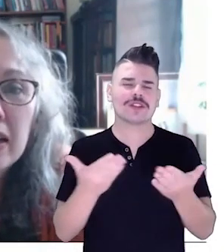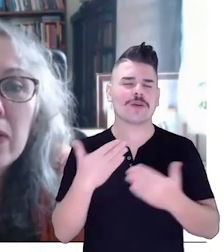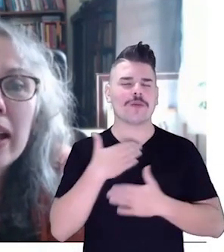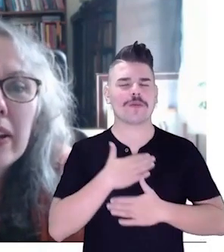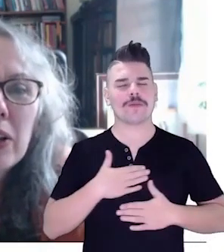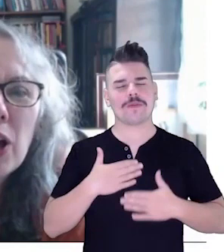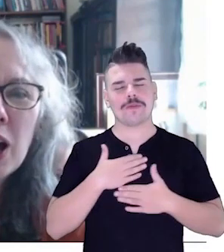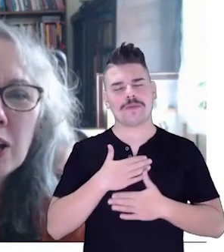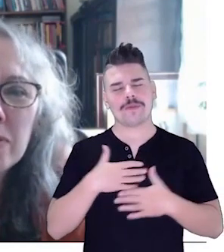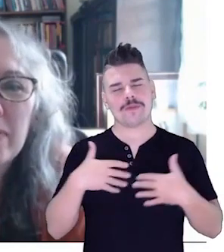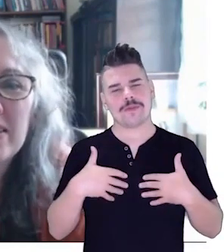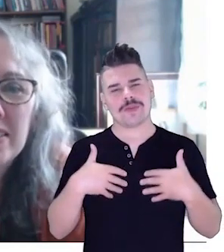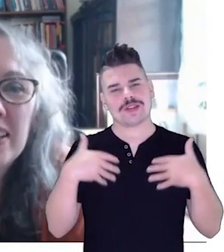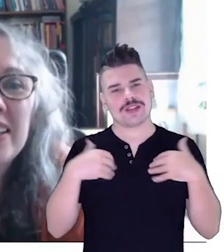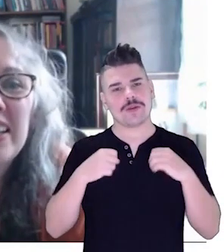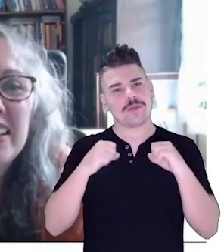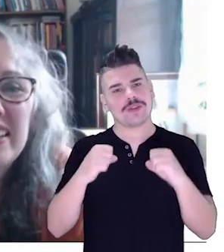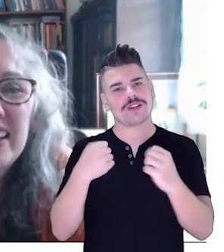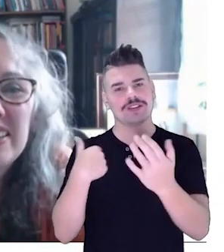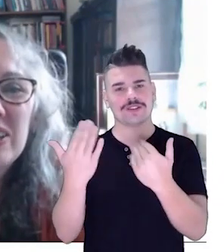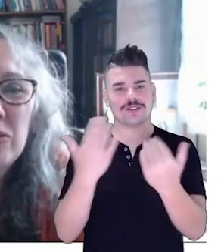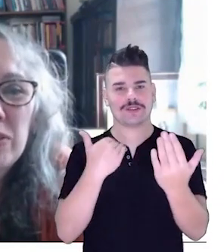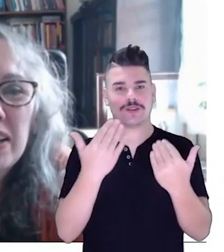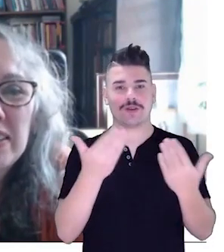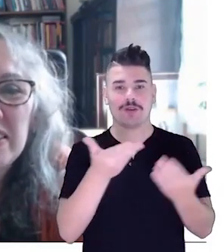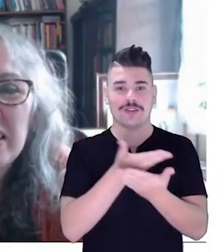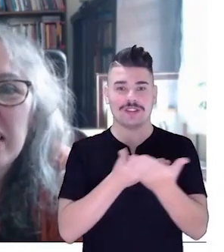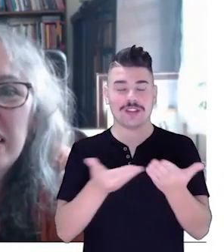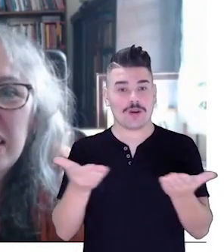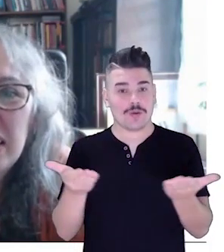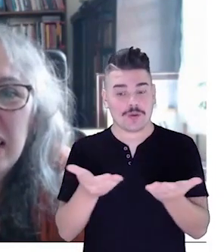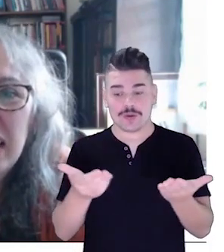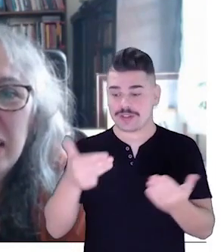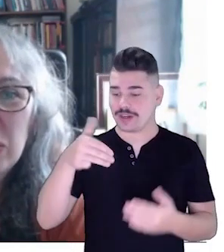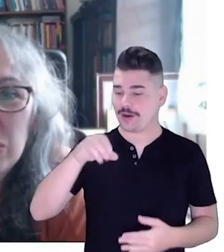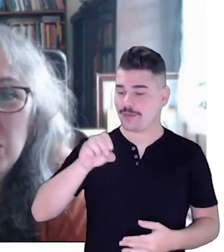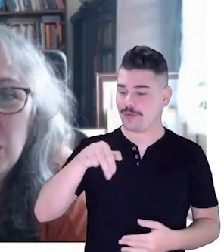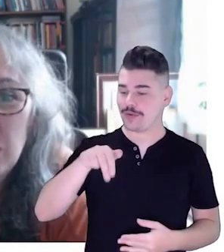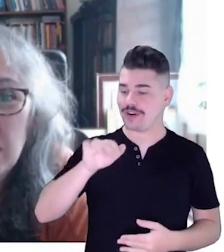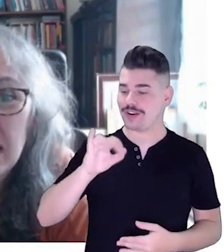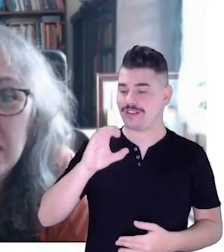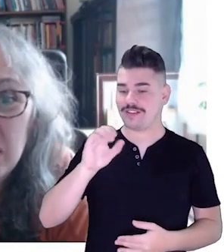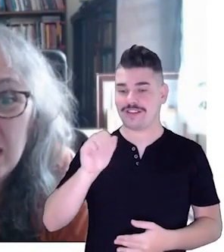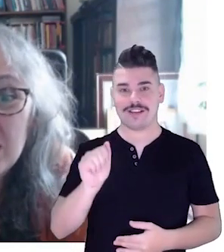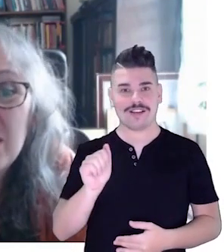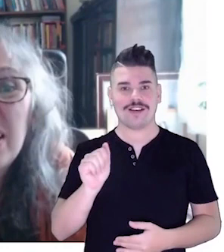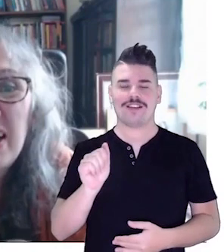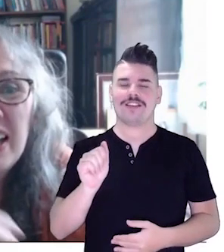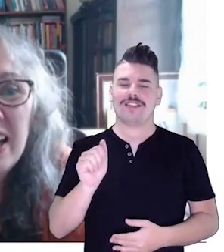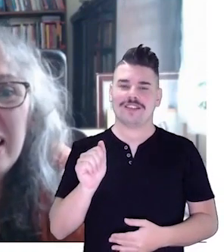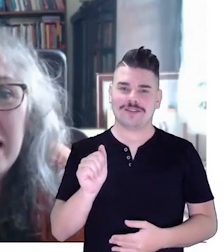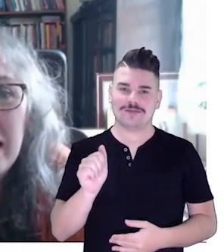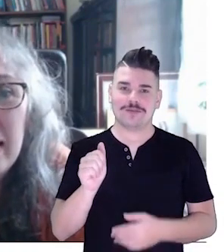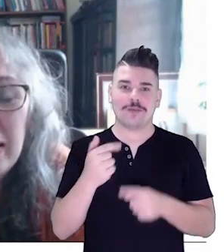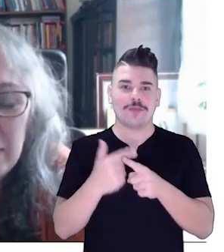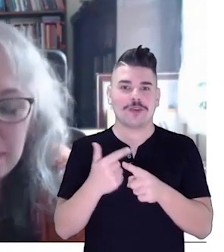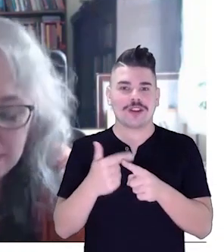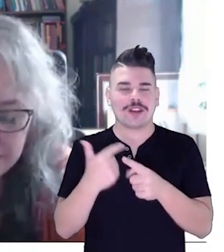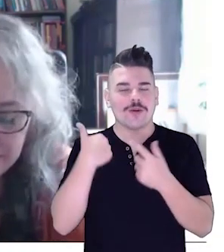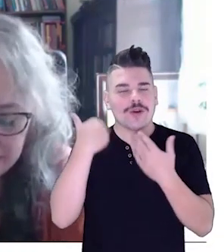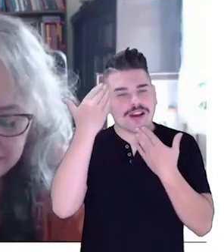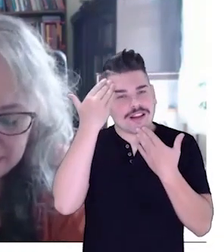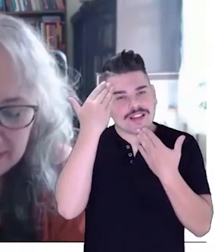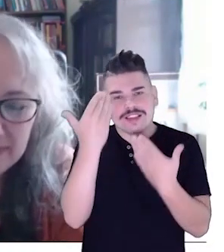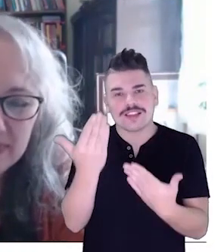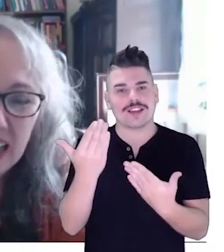queria dizer que é um enorme prazer ter essa conversa aqui hoje com a Mônica Troitt.